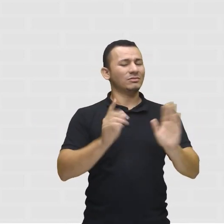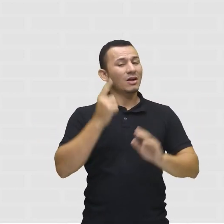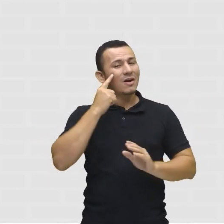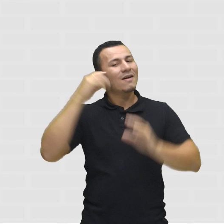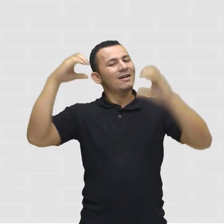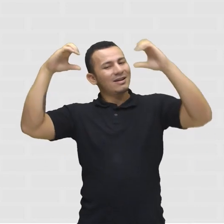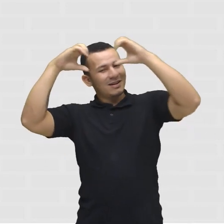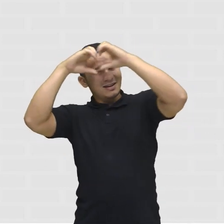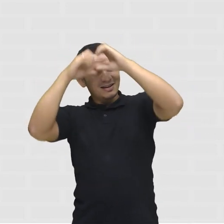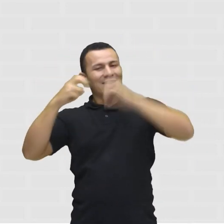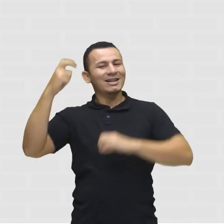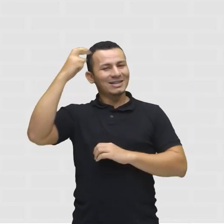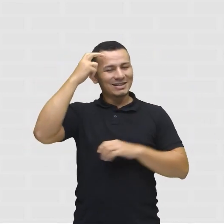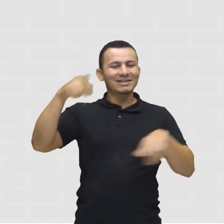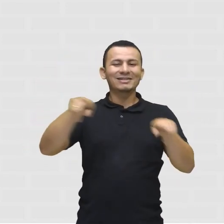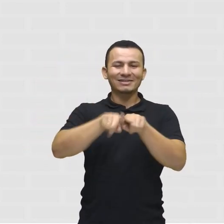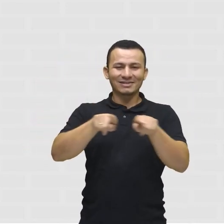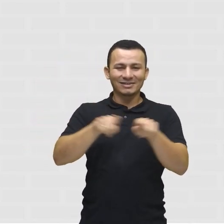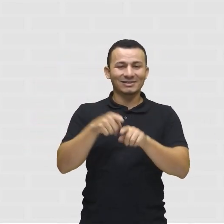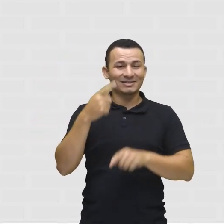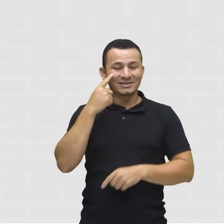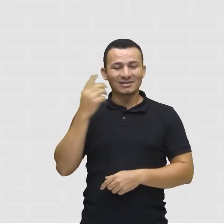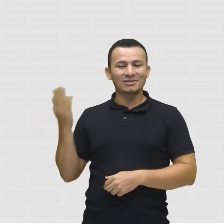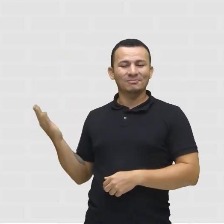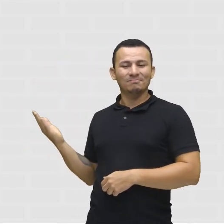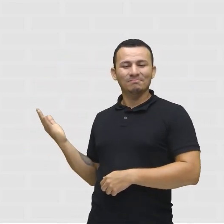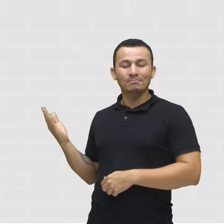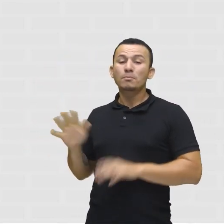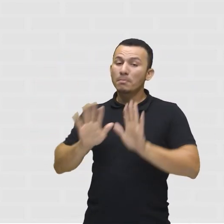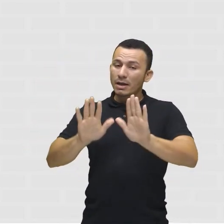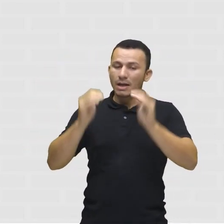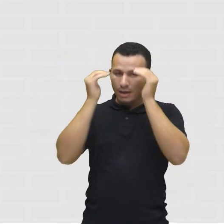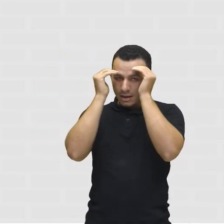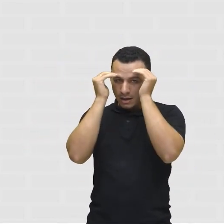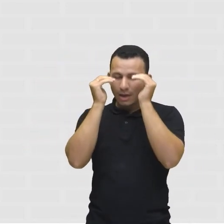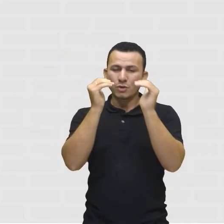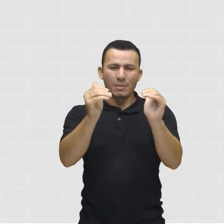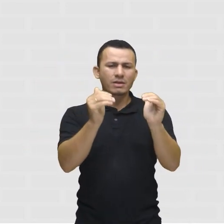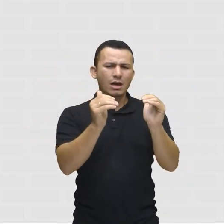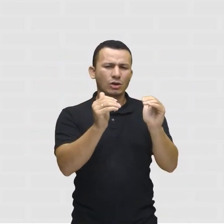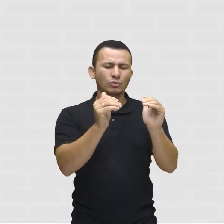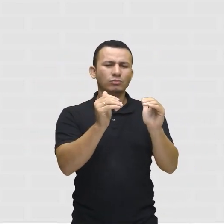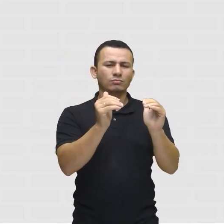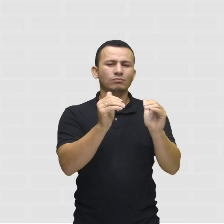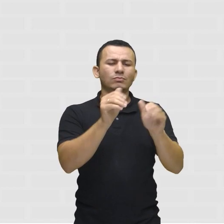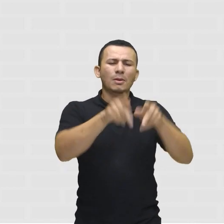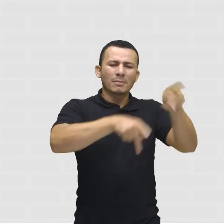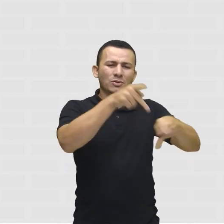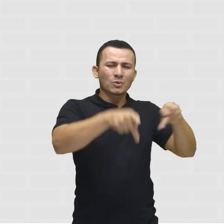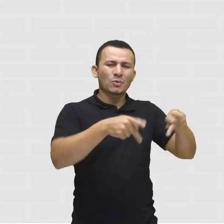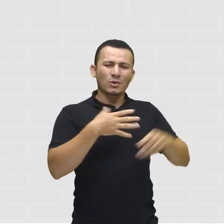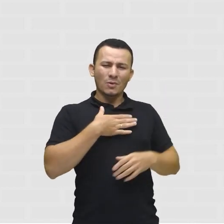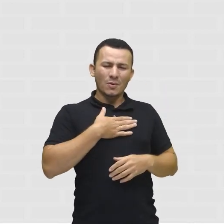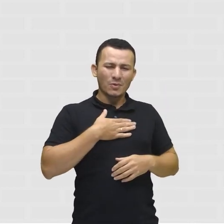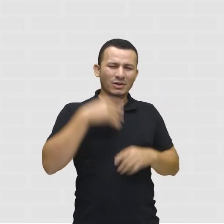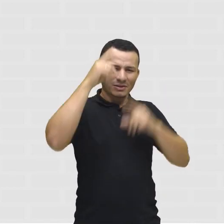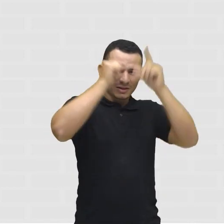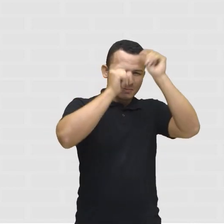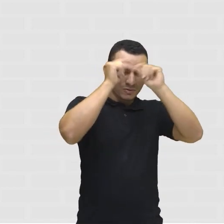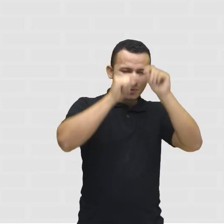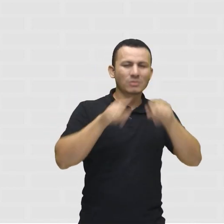o quê? O garantido, respeitando o quê? A torcida azul e a torcida vermelha,